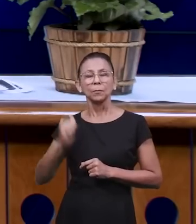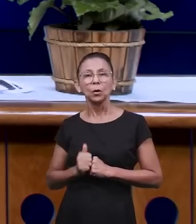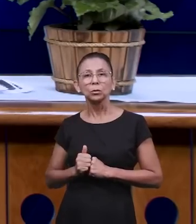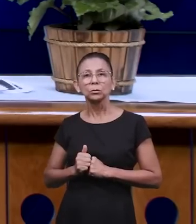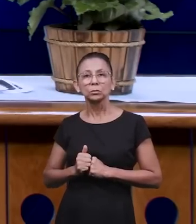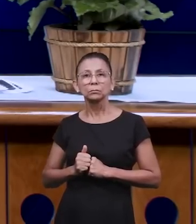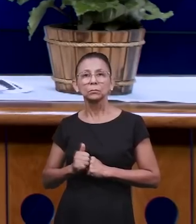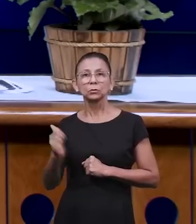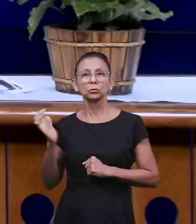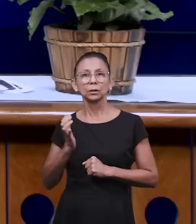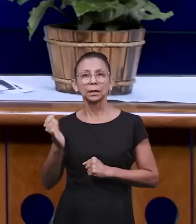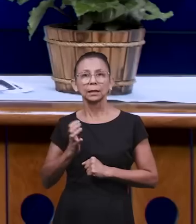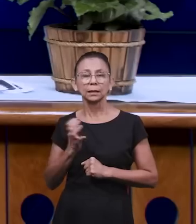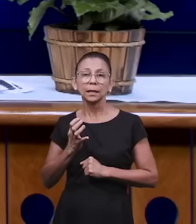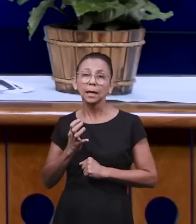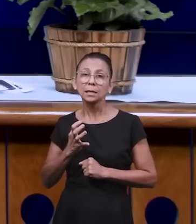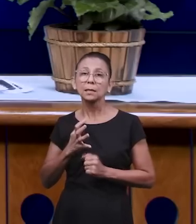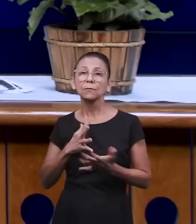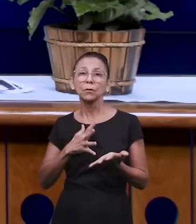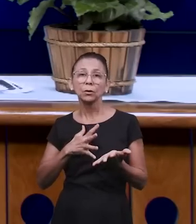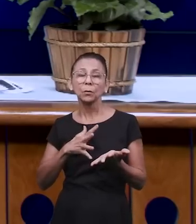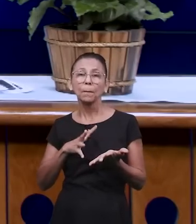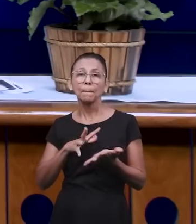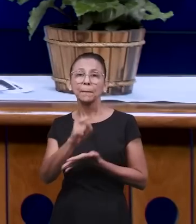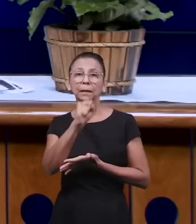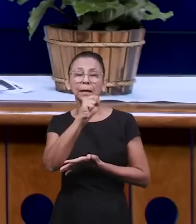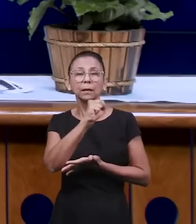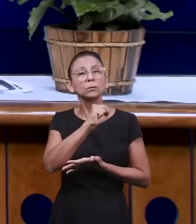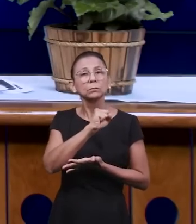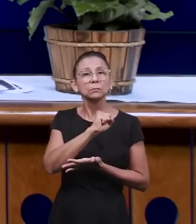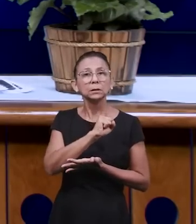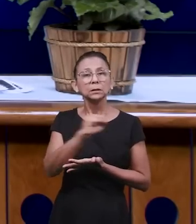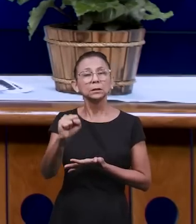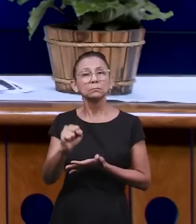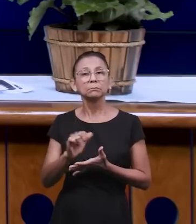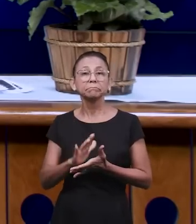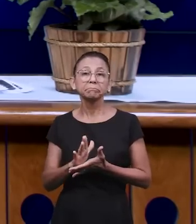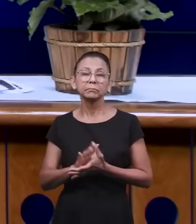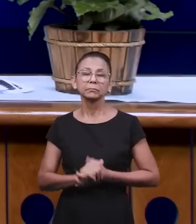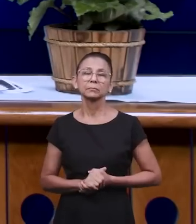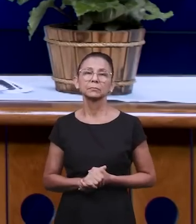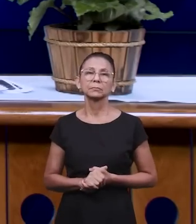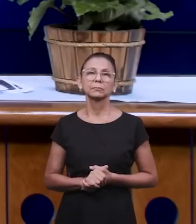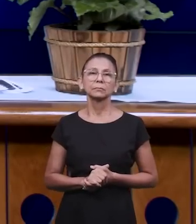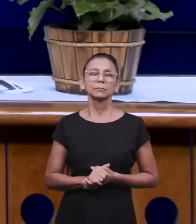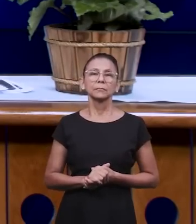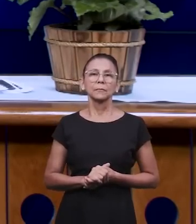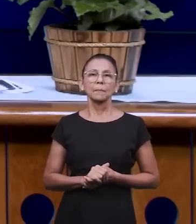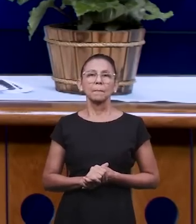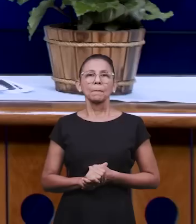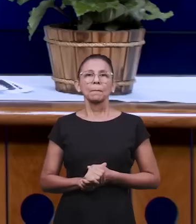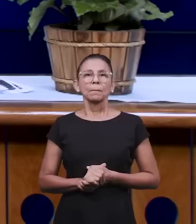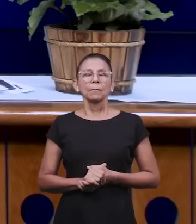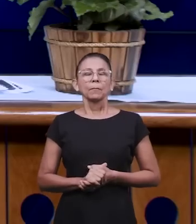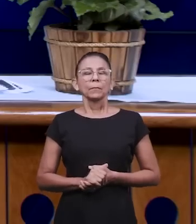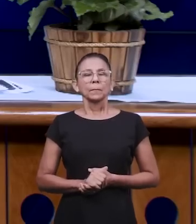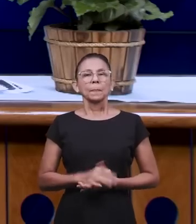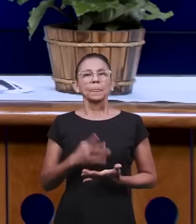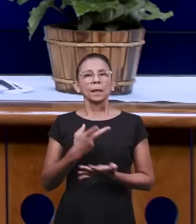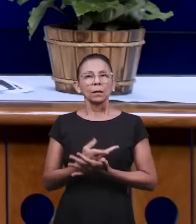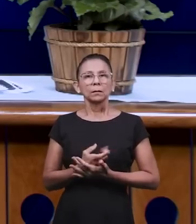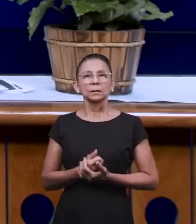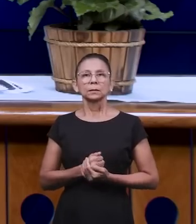Venceu a guerra, pressionada pela Liga das Nações, pela comunidade internacional, acabou dando 23% somente